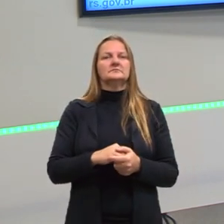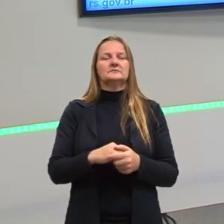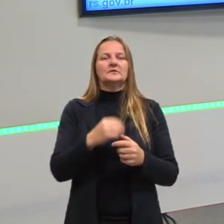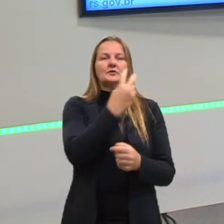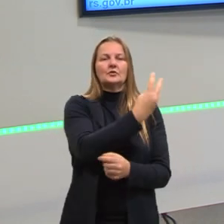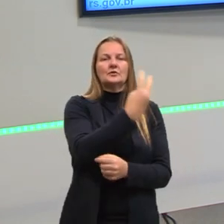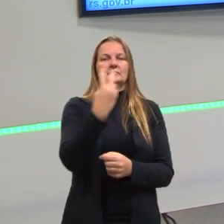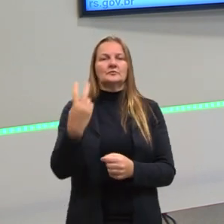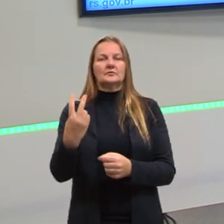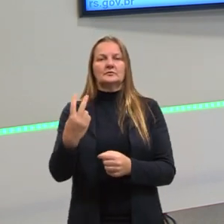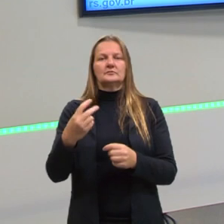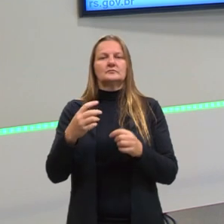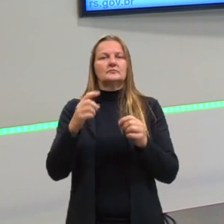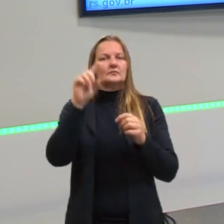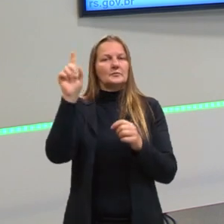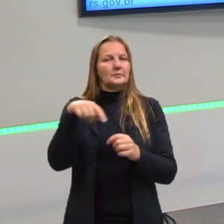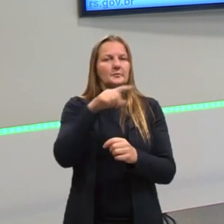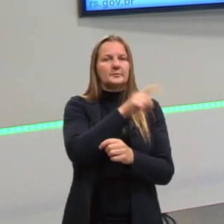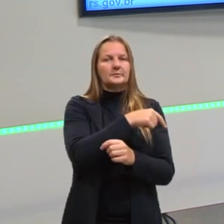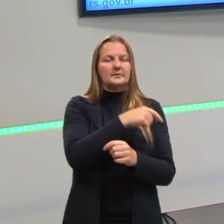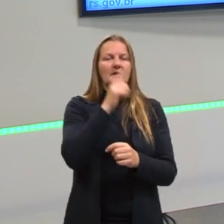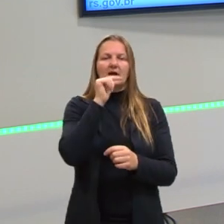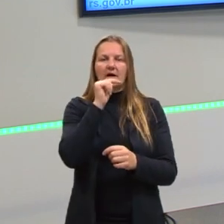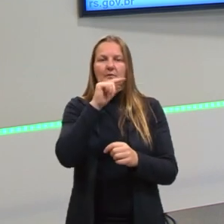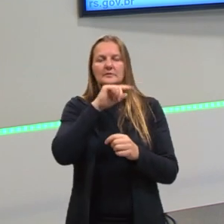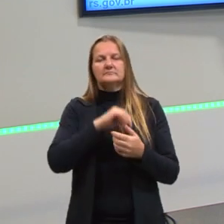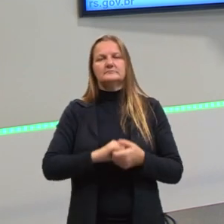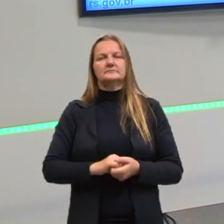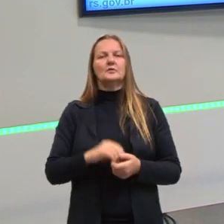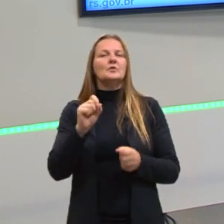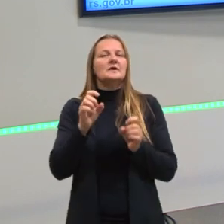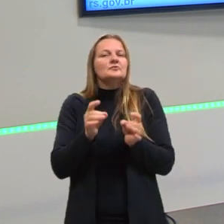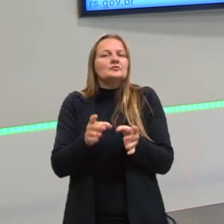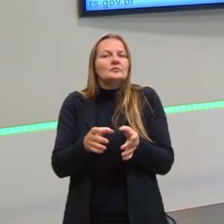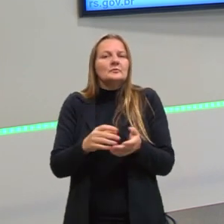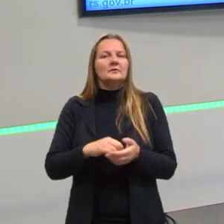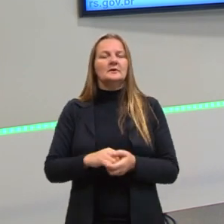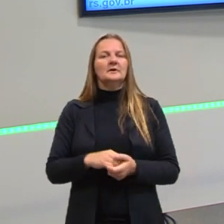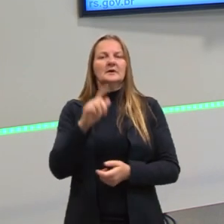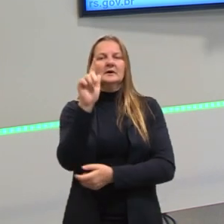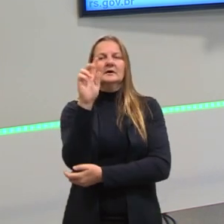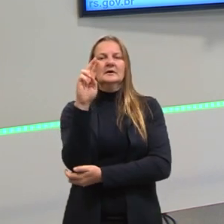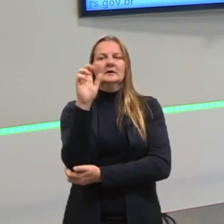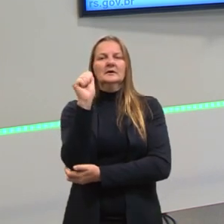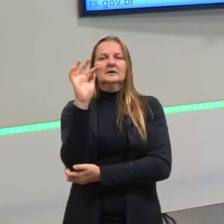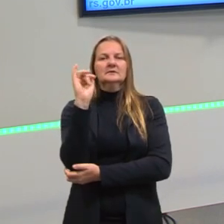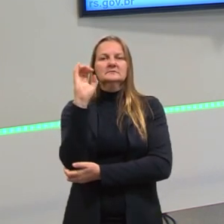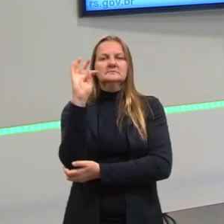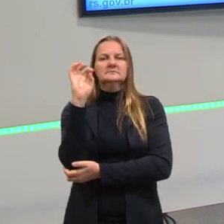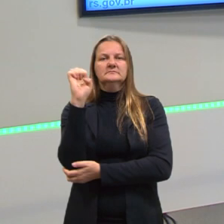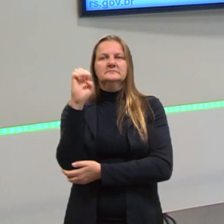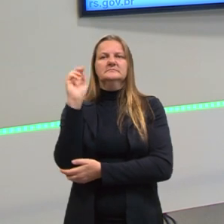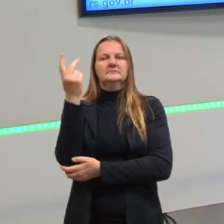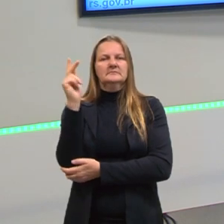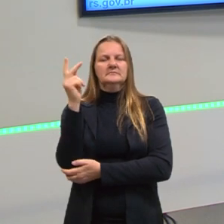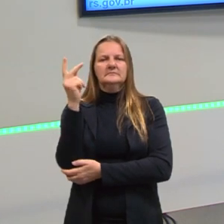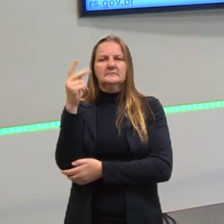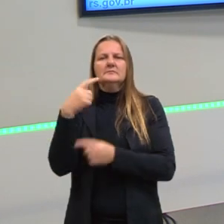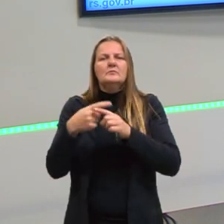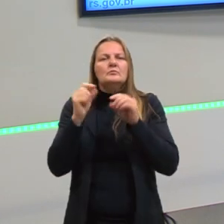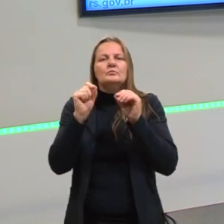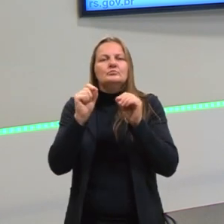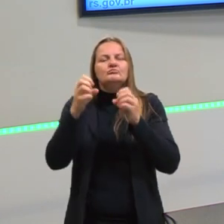regentes dos Lagos nos produtos anulo a minha água o que que sobra o grafite o gás hidrogênio e